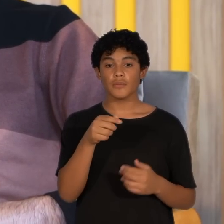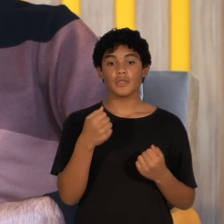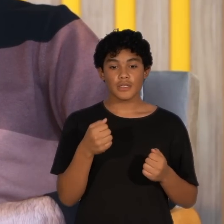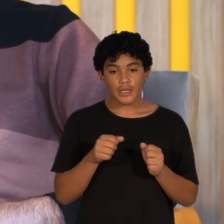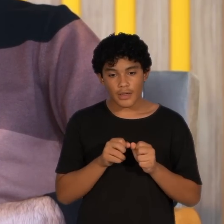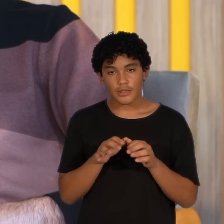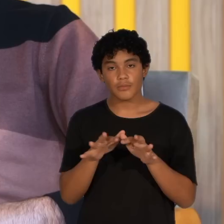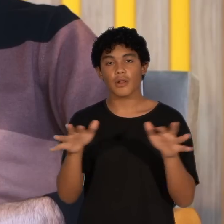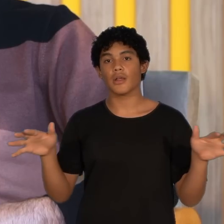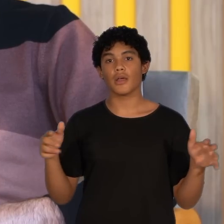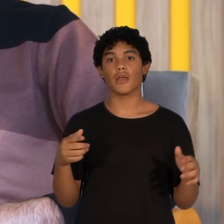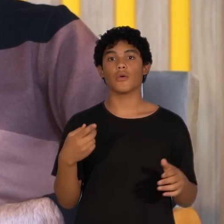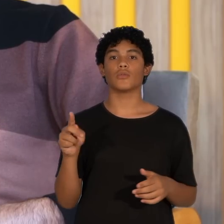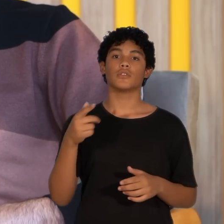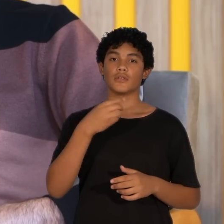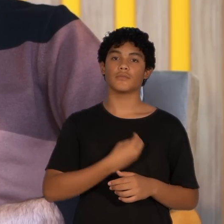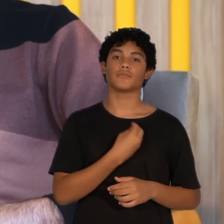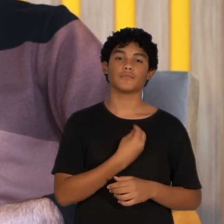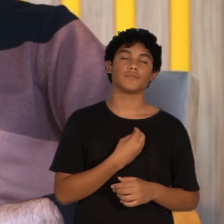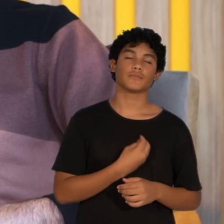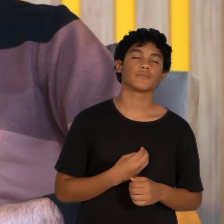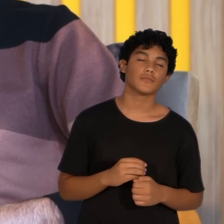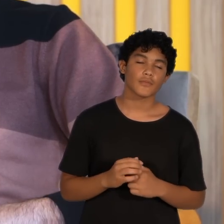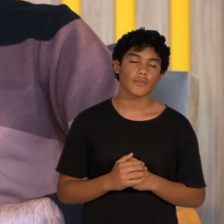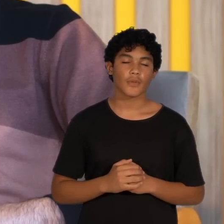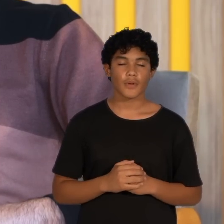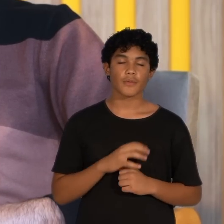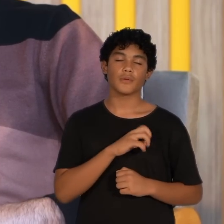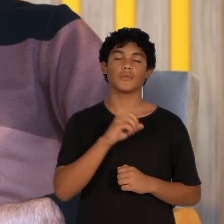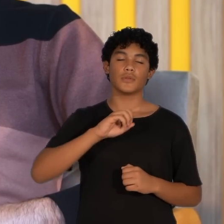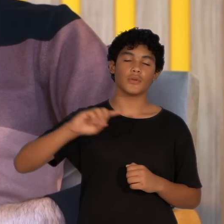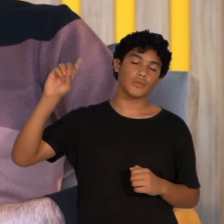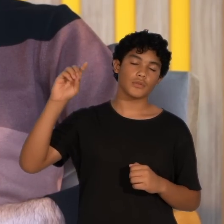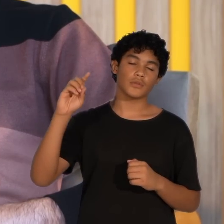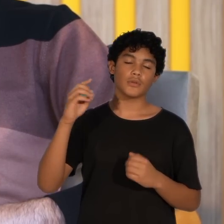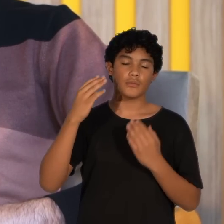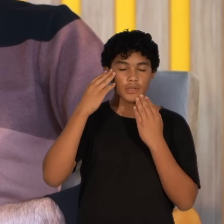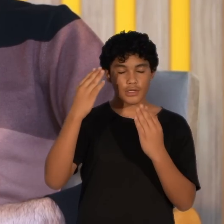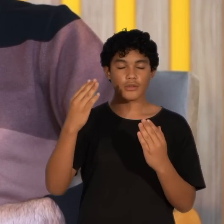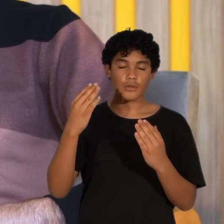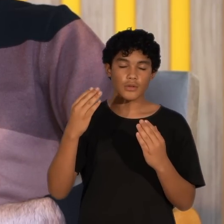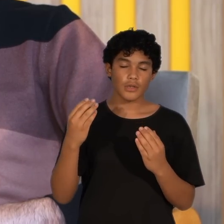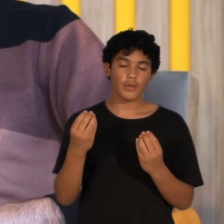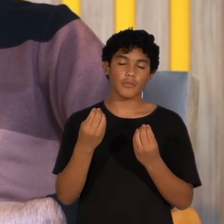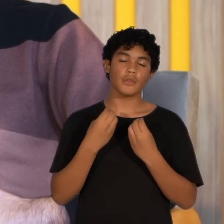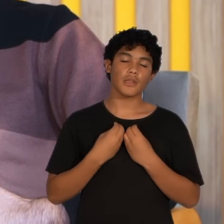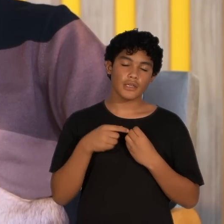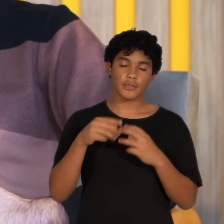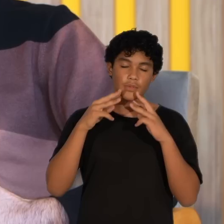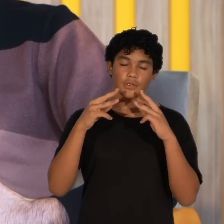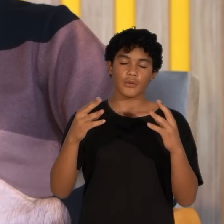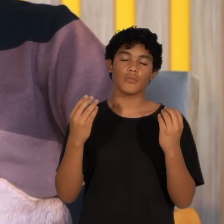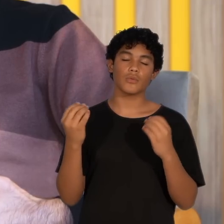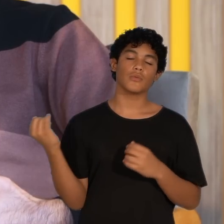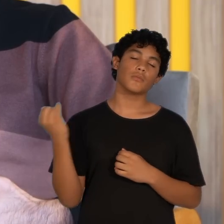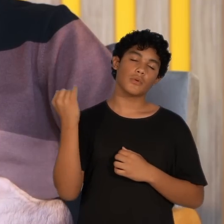esse canal de bênção de Deus para alcançar outras vidas. Vamos orar? Querido Deus, obrigado, Senhor, por ter colocado em nossas mãos